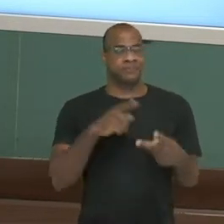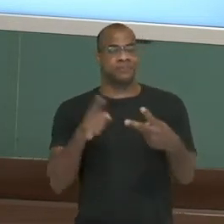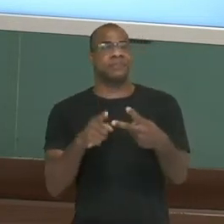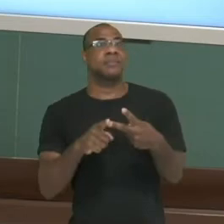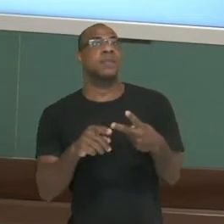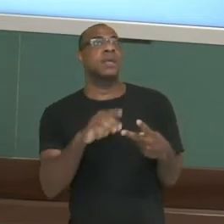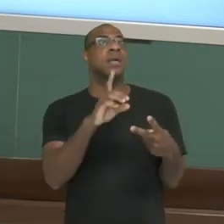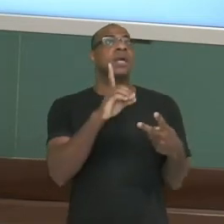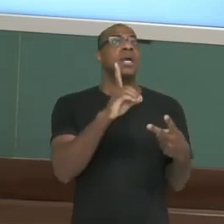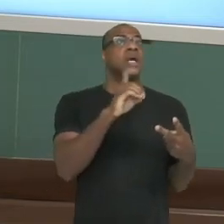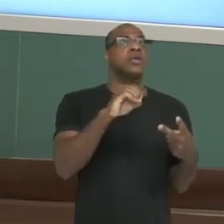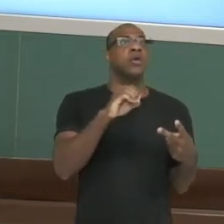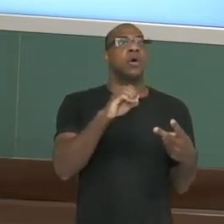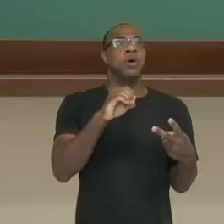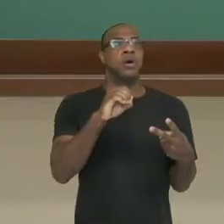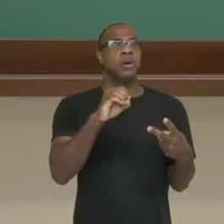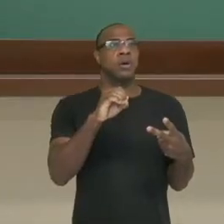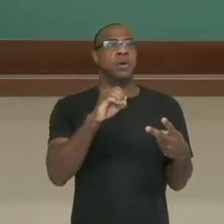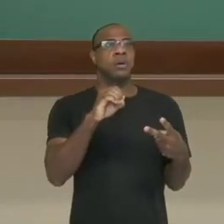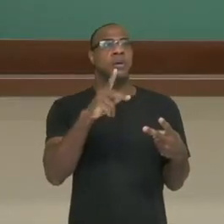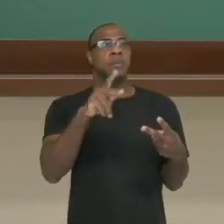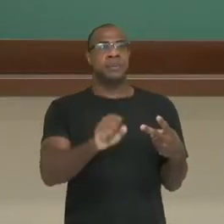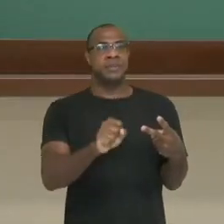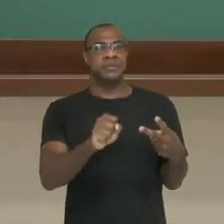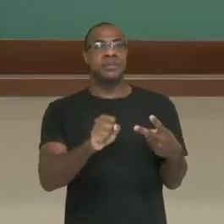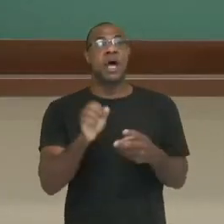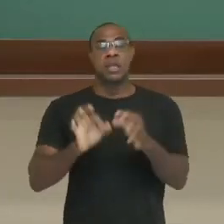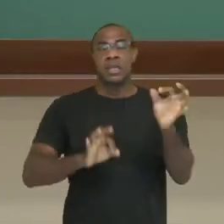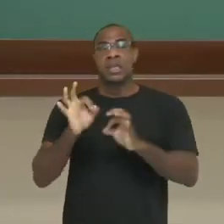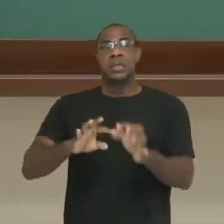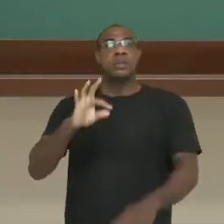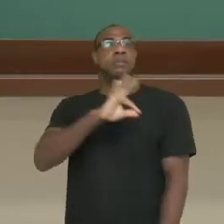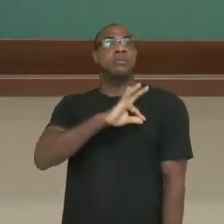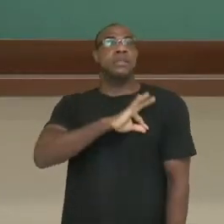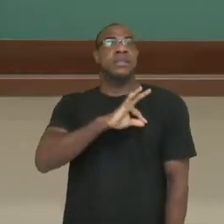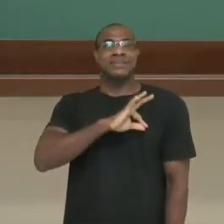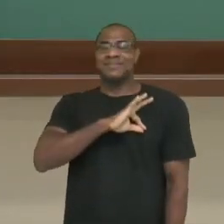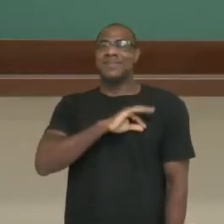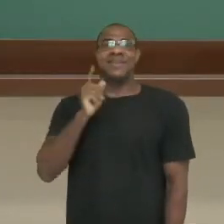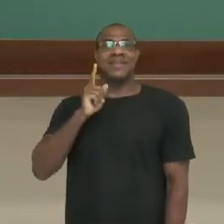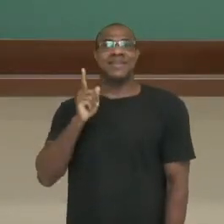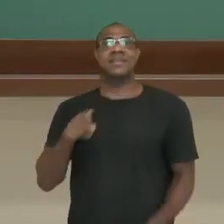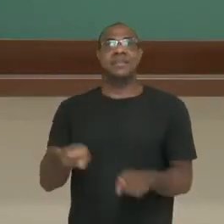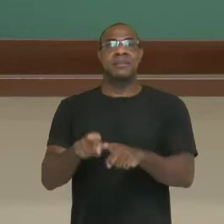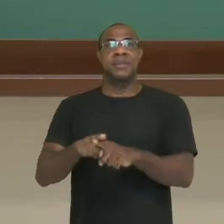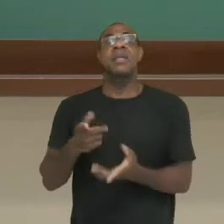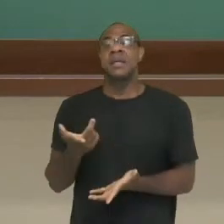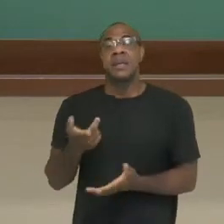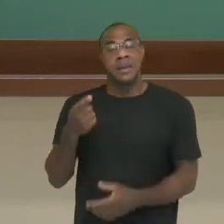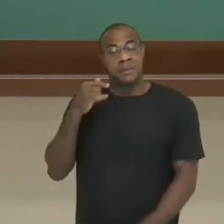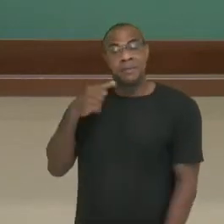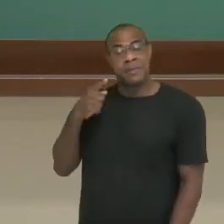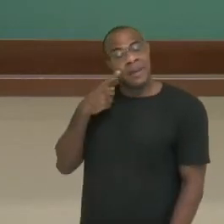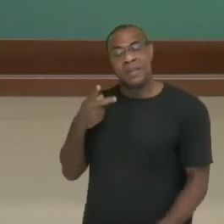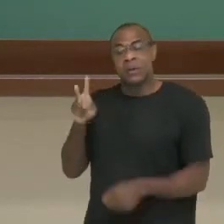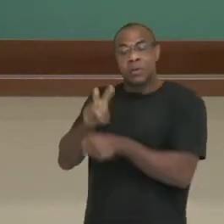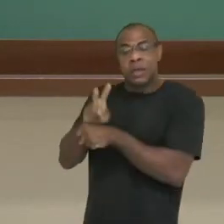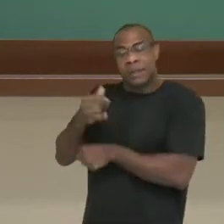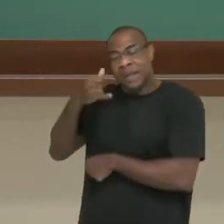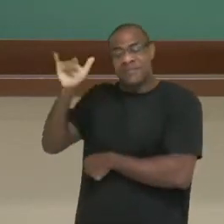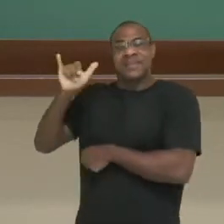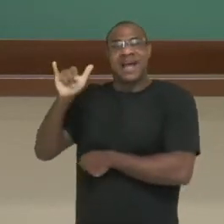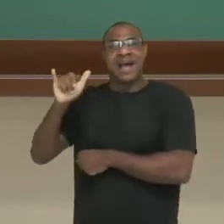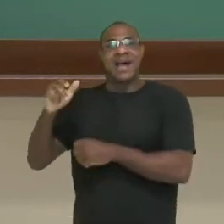DOPS, as delegacias de ordem política e social, que funcionavam aí para evitar tumultos, principalmente nas